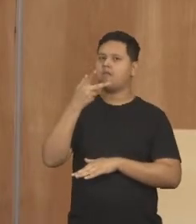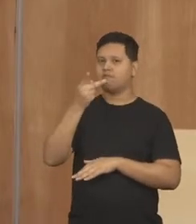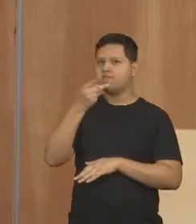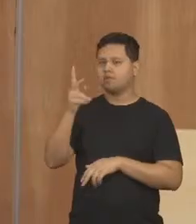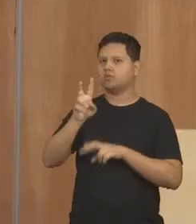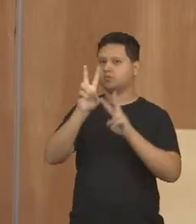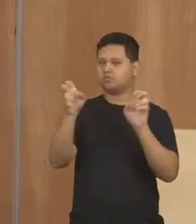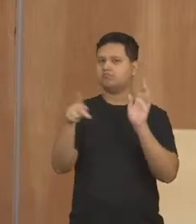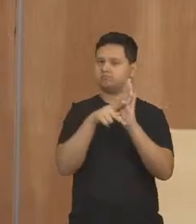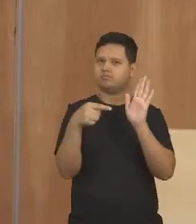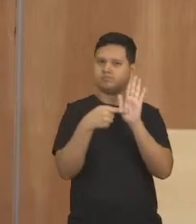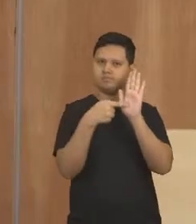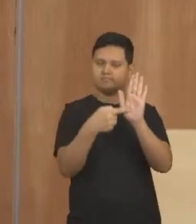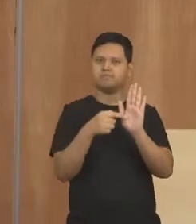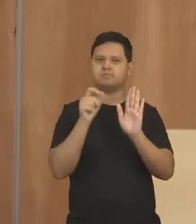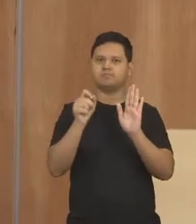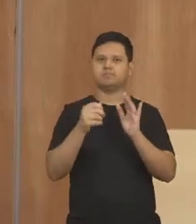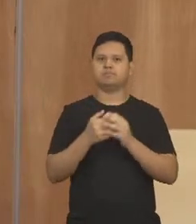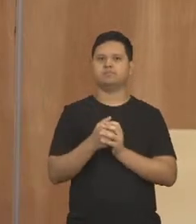que